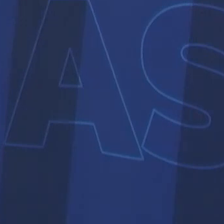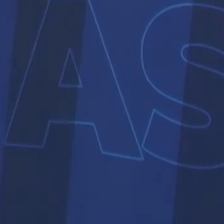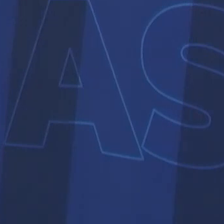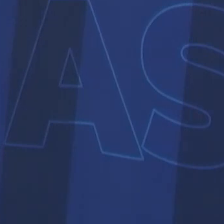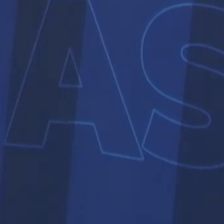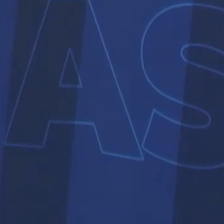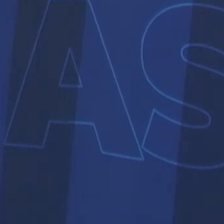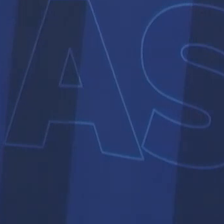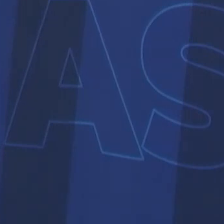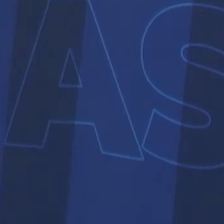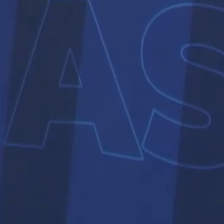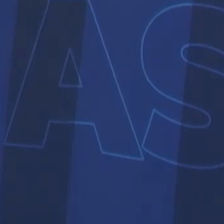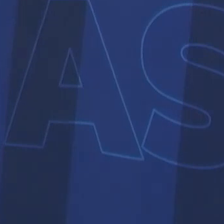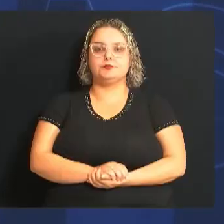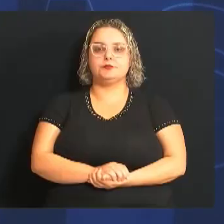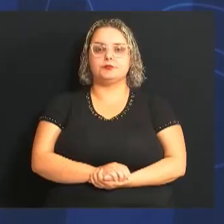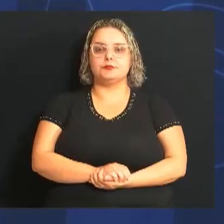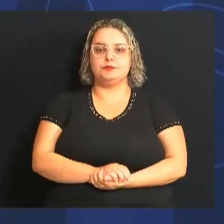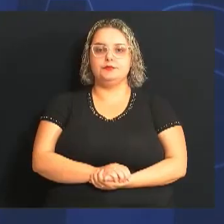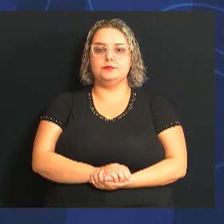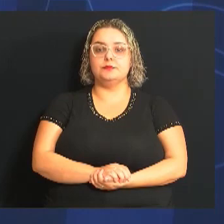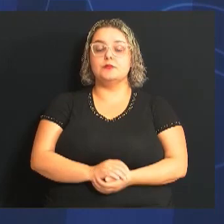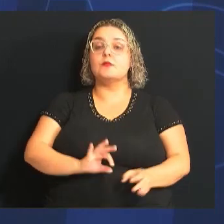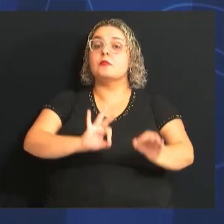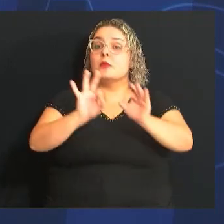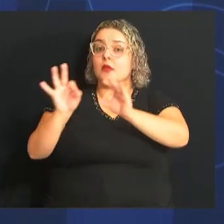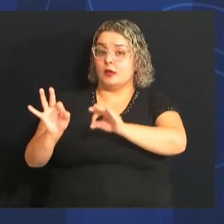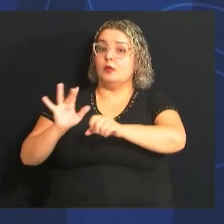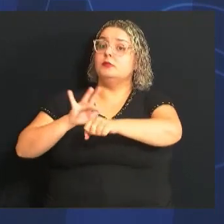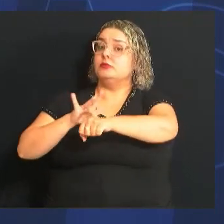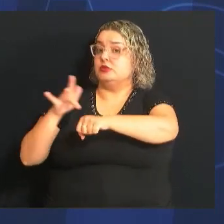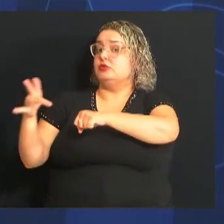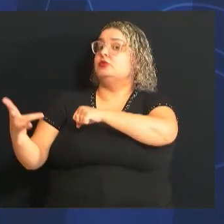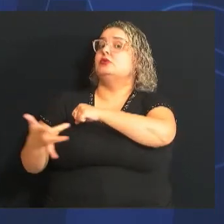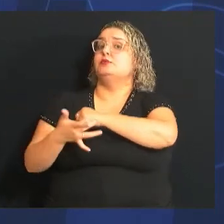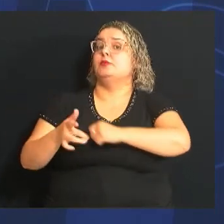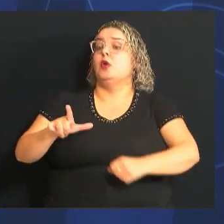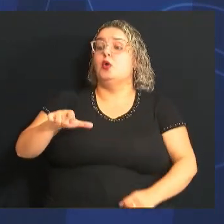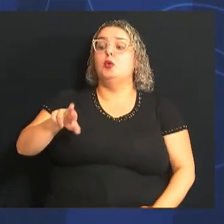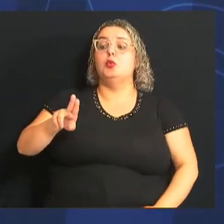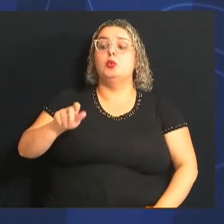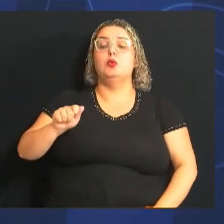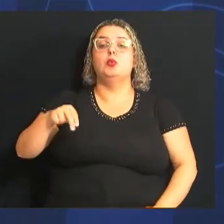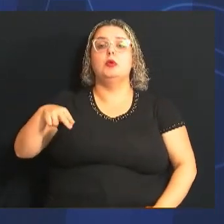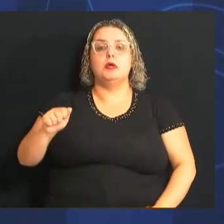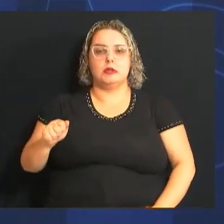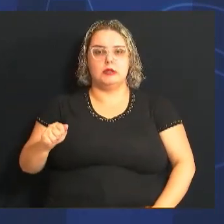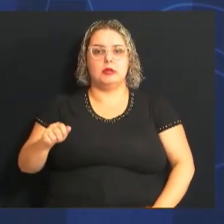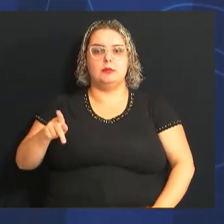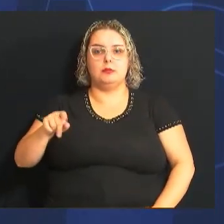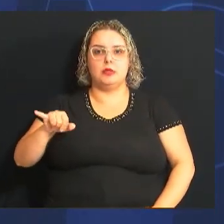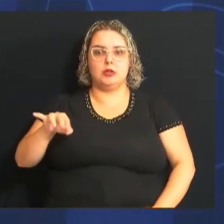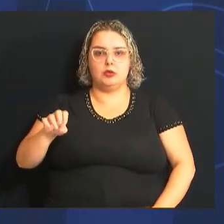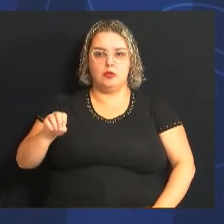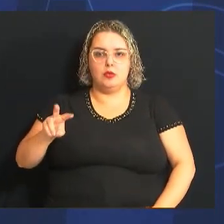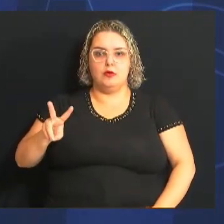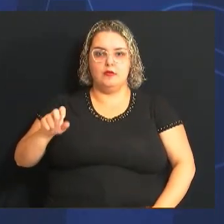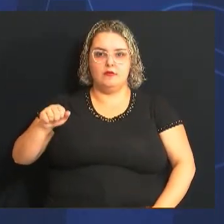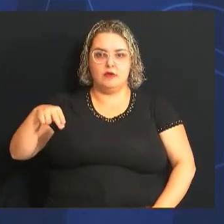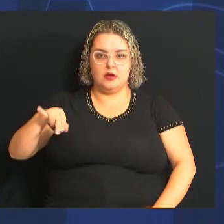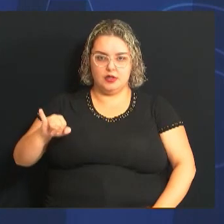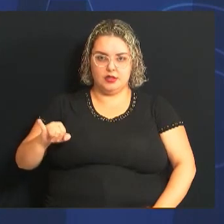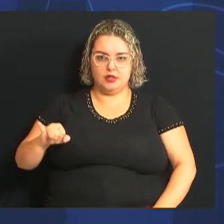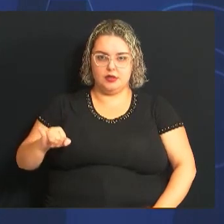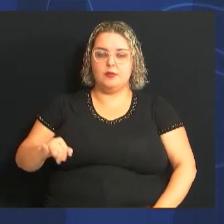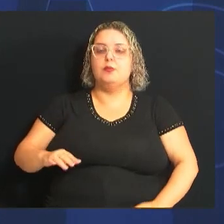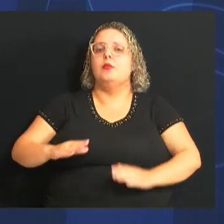expostas em rede social entre a Luana Piovani, atualmente morando em Portugal, e o Pedro Scooby, morando